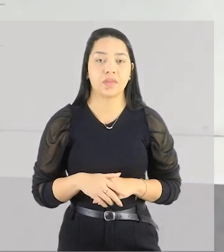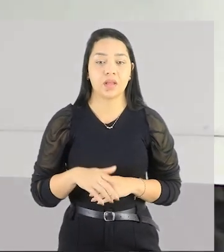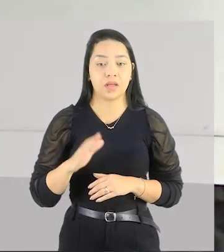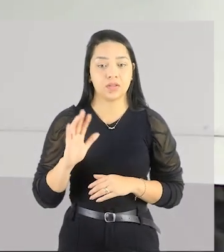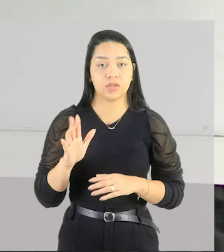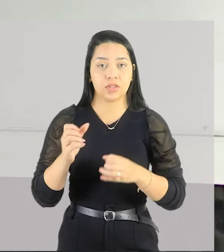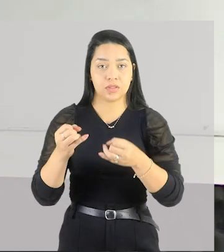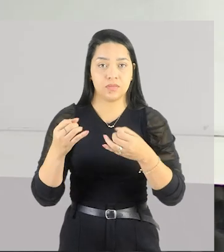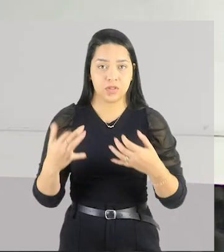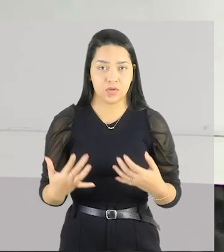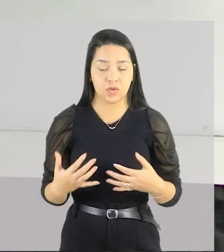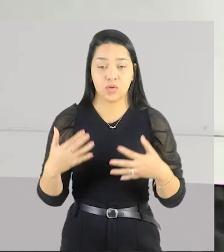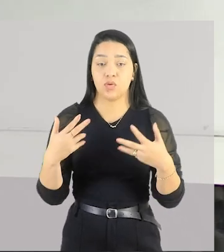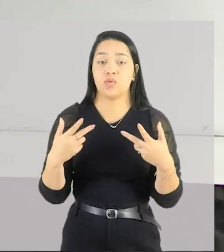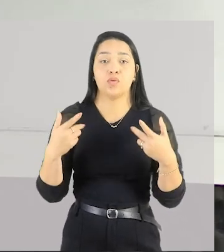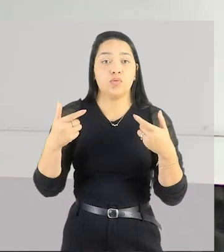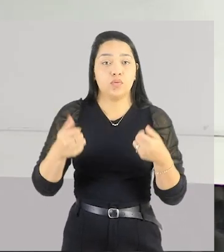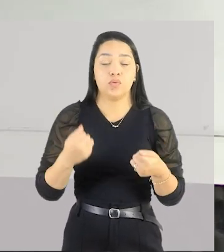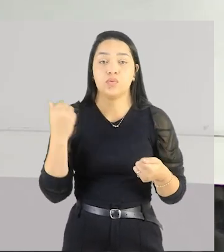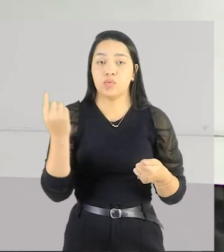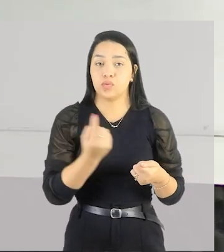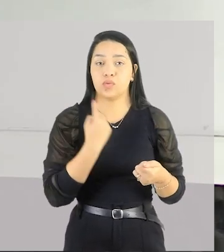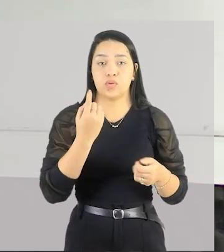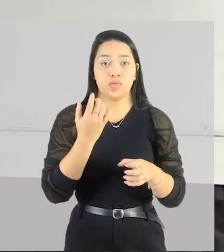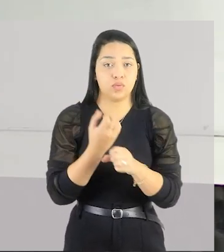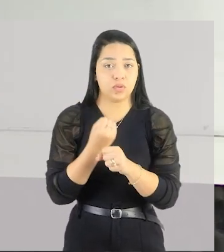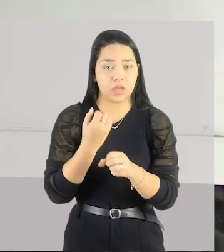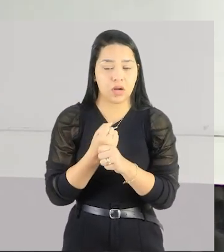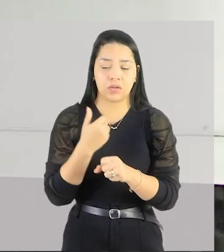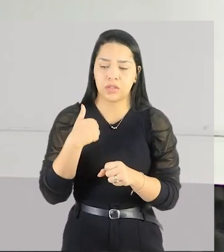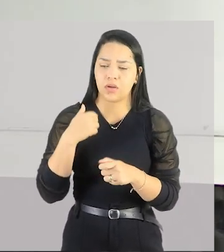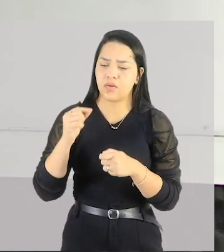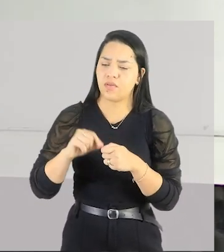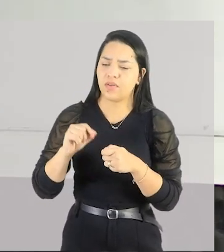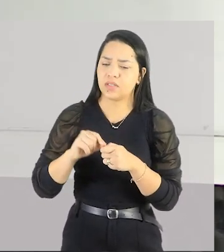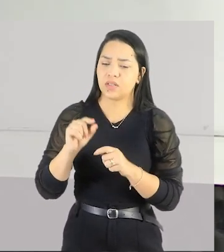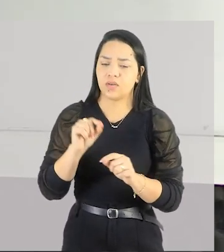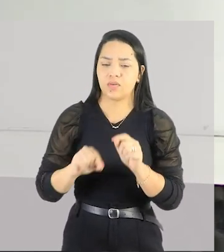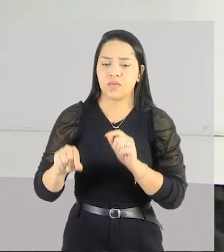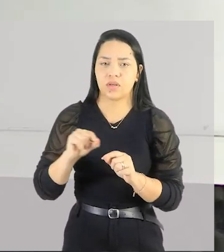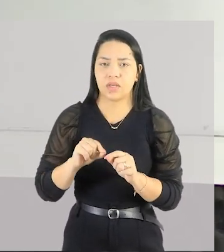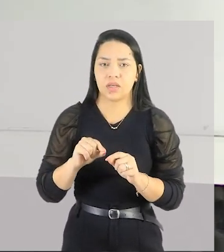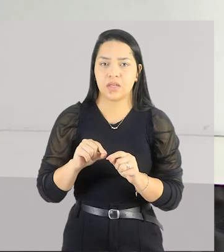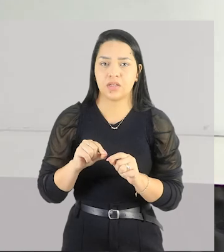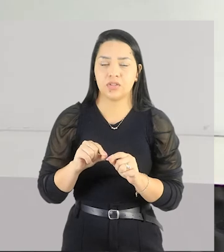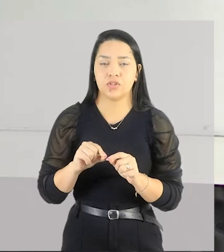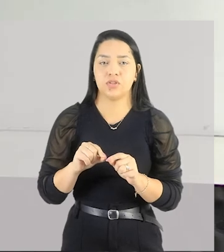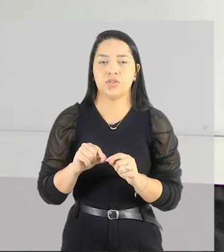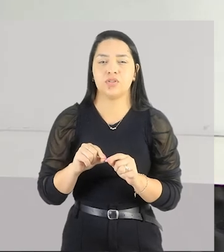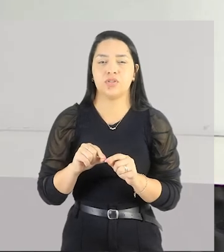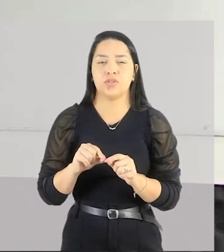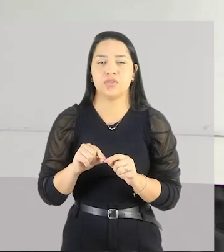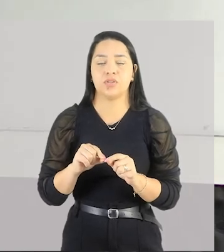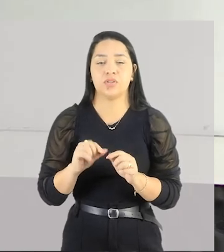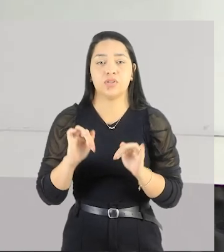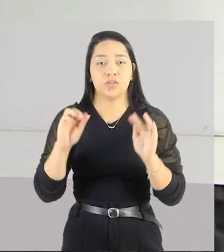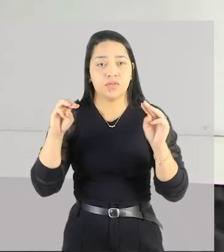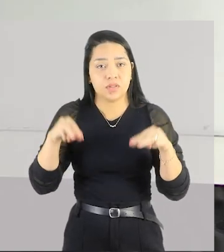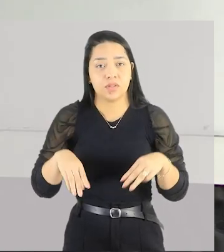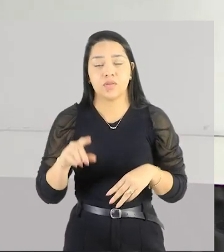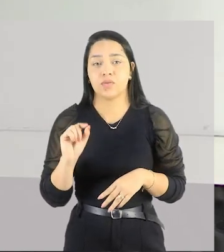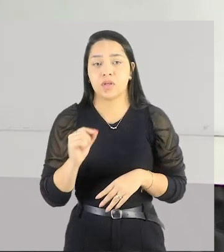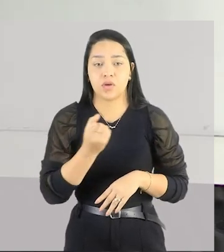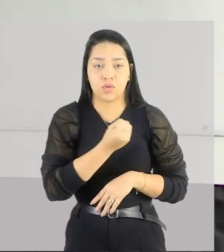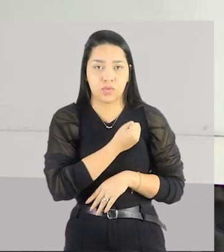já está armado todo o nosso cálculo, né? Então eu vou fazer uma conta de divisão bem tranquila. Vai ser o quê?